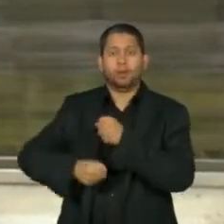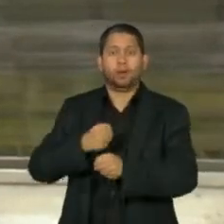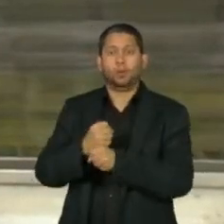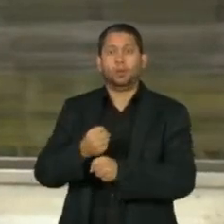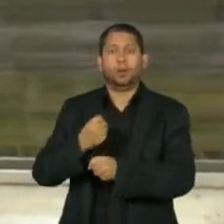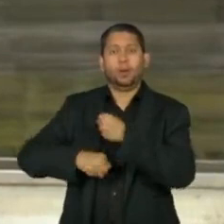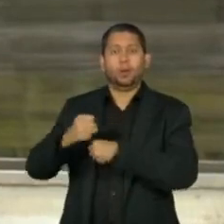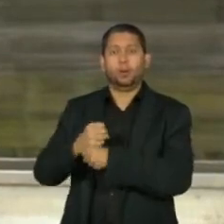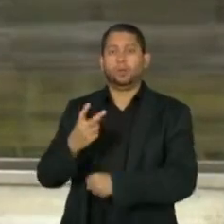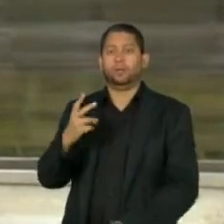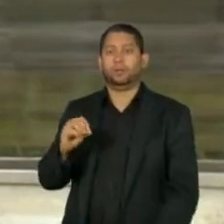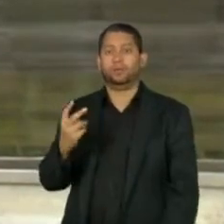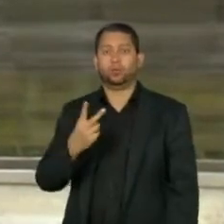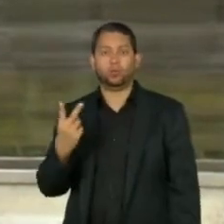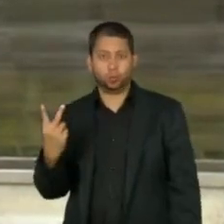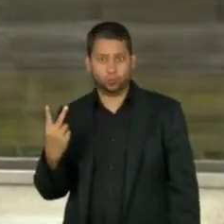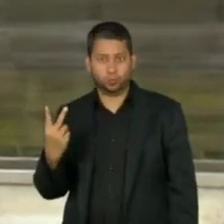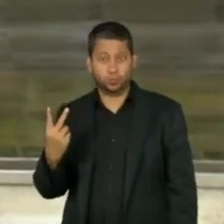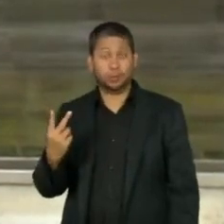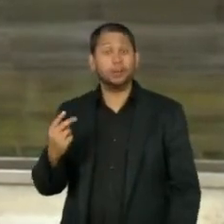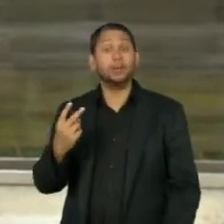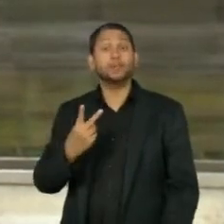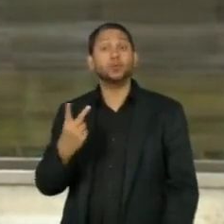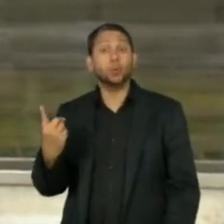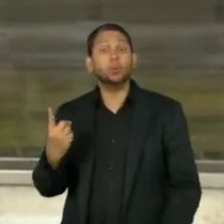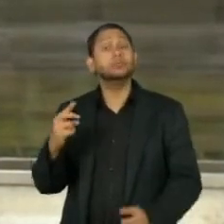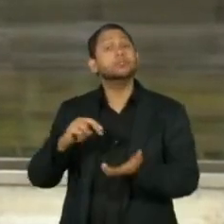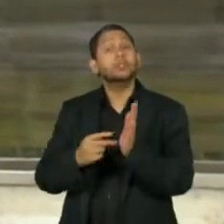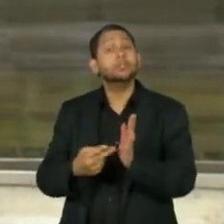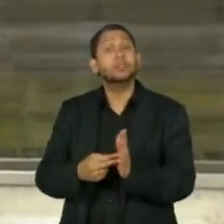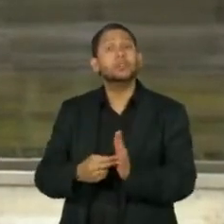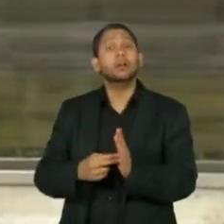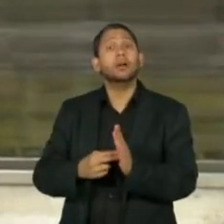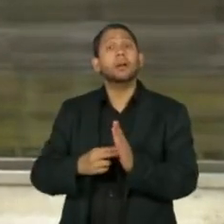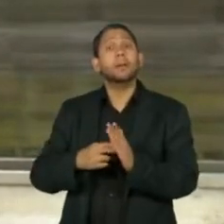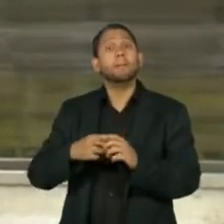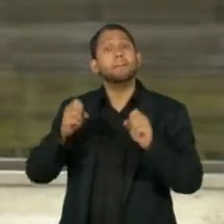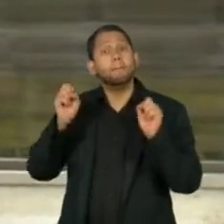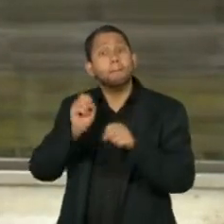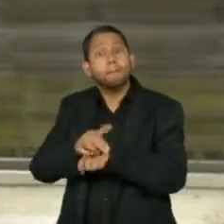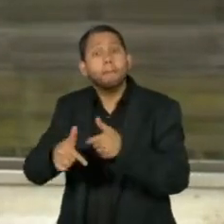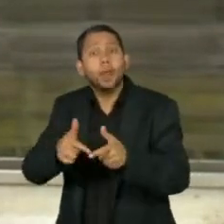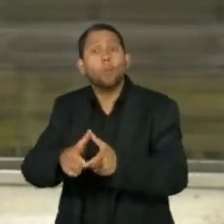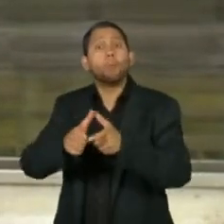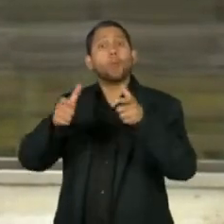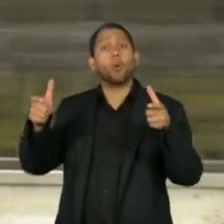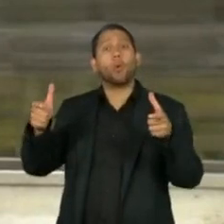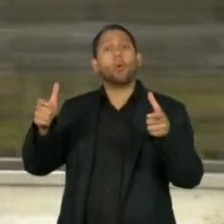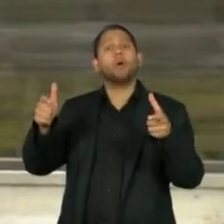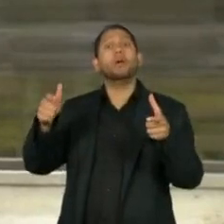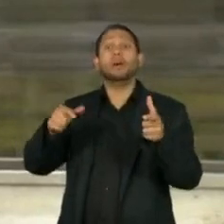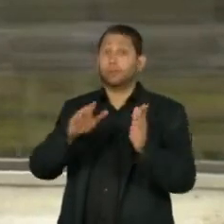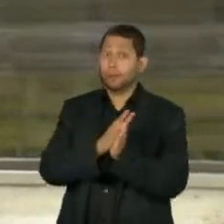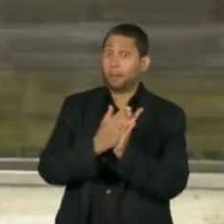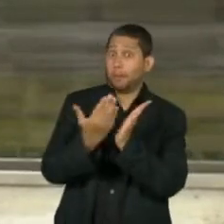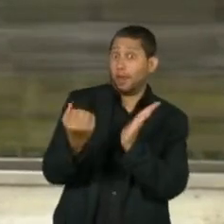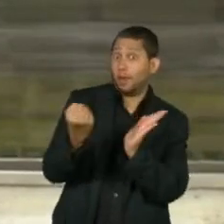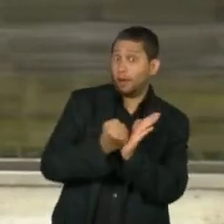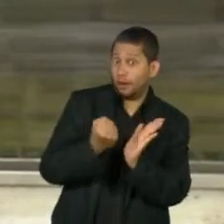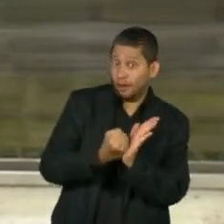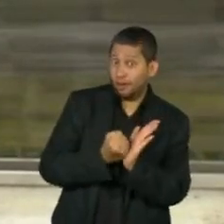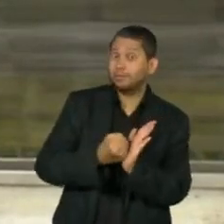da Fundação SEAD. É a maior taxa de crescimento de empregos formais em São Paulo